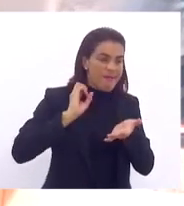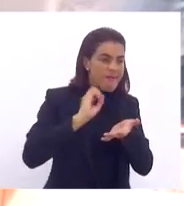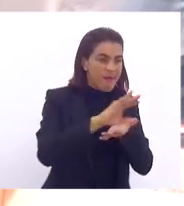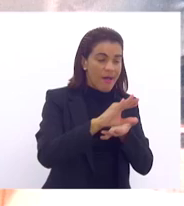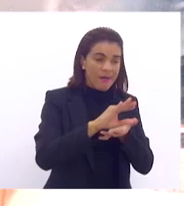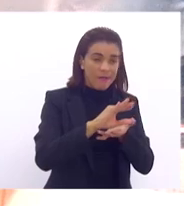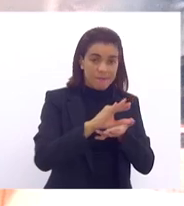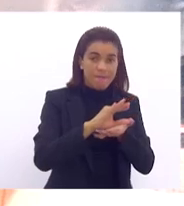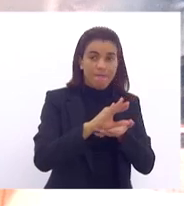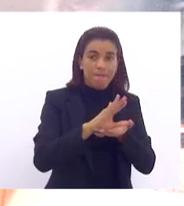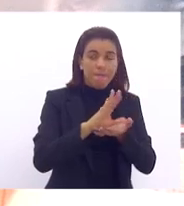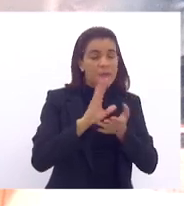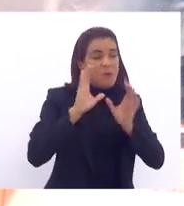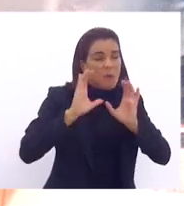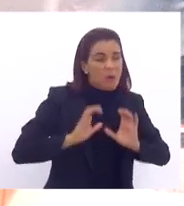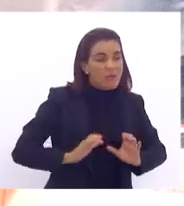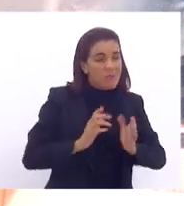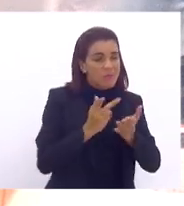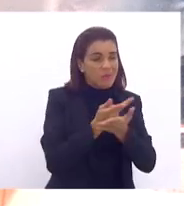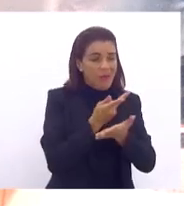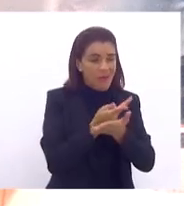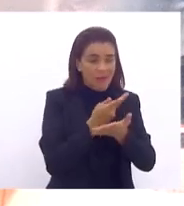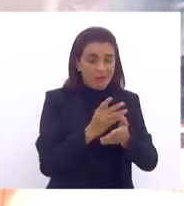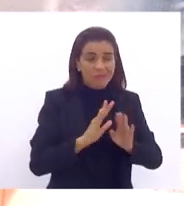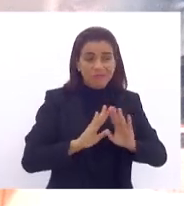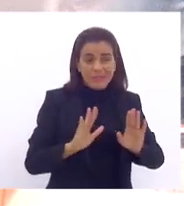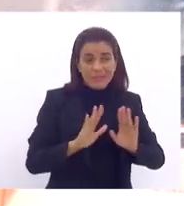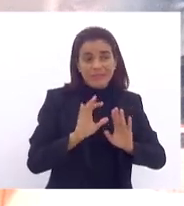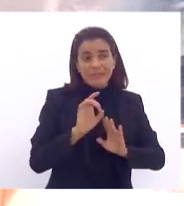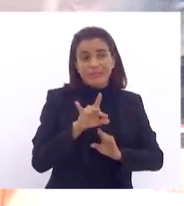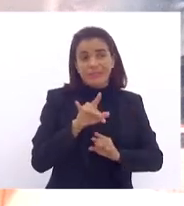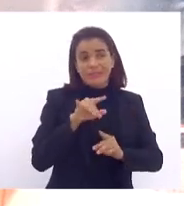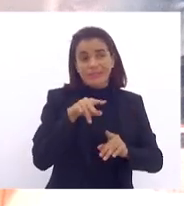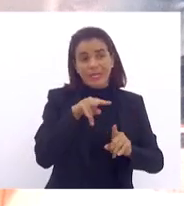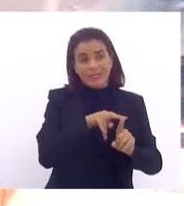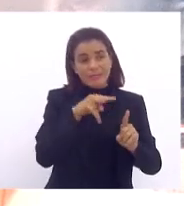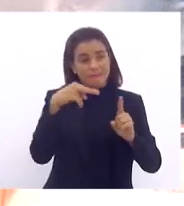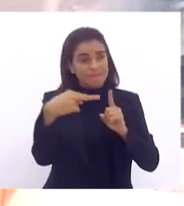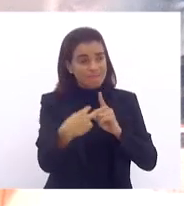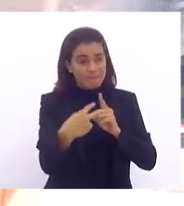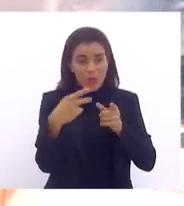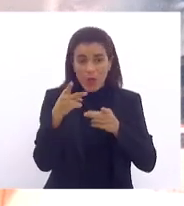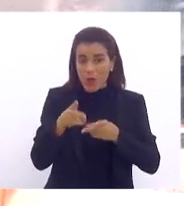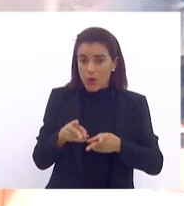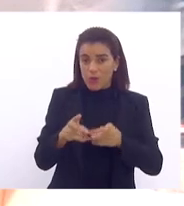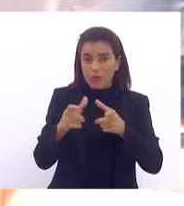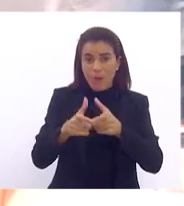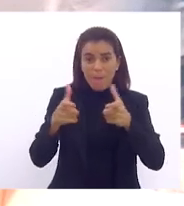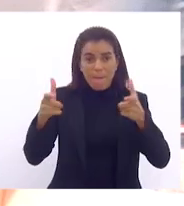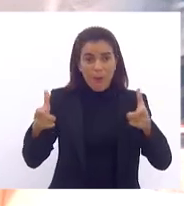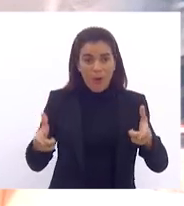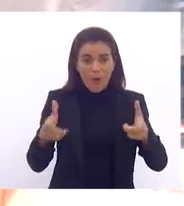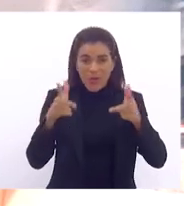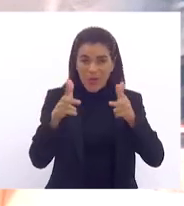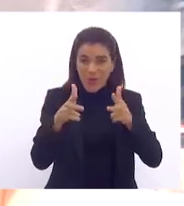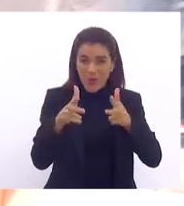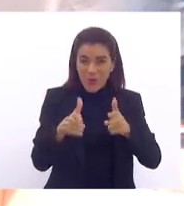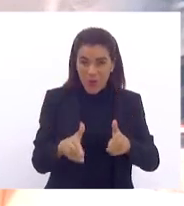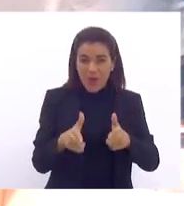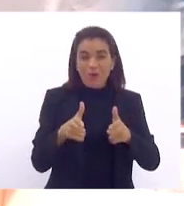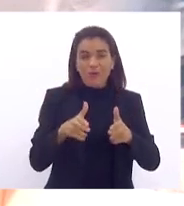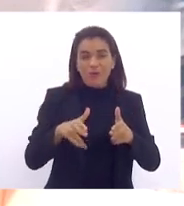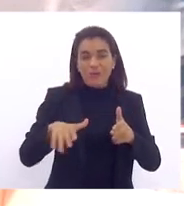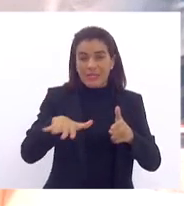Urbana Se essa posição fora prevalecente aqui no Brasil como foi foi nessas duas